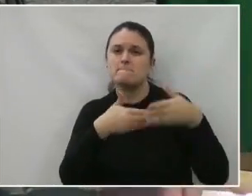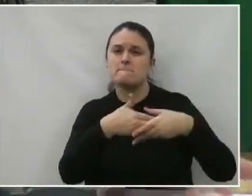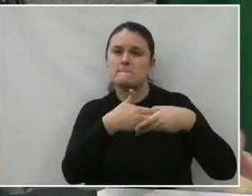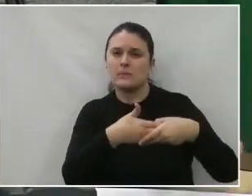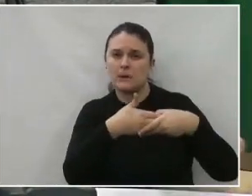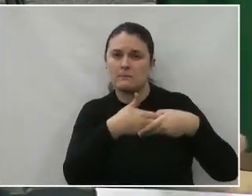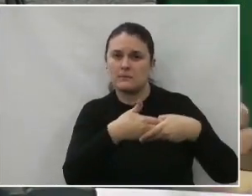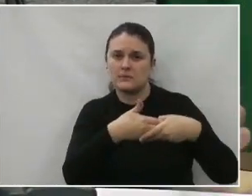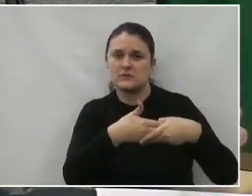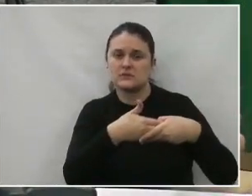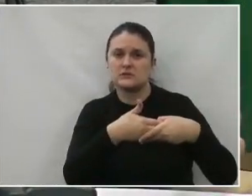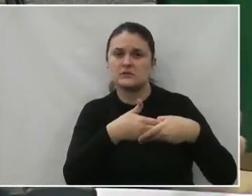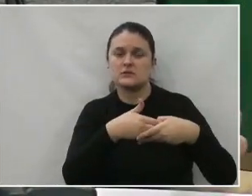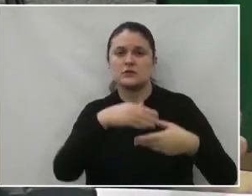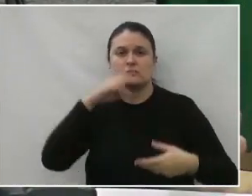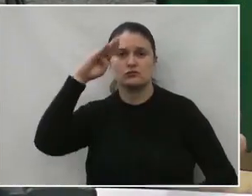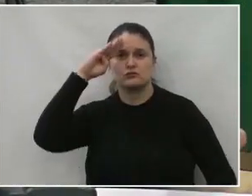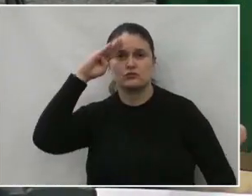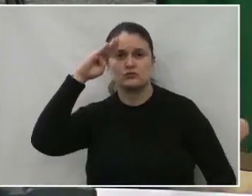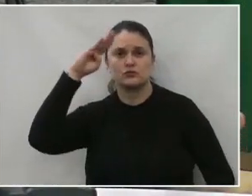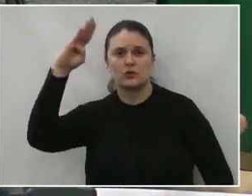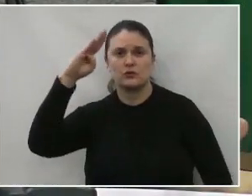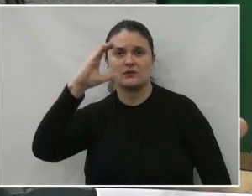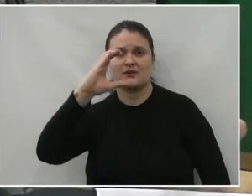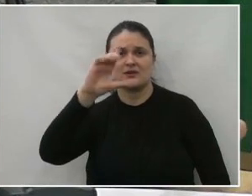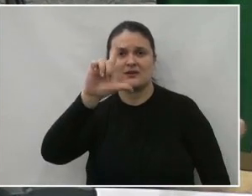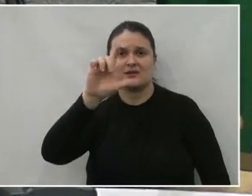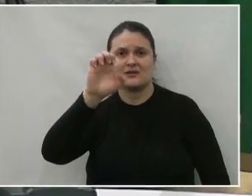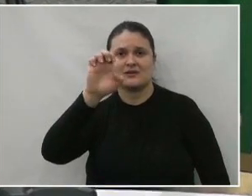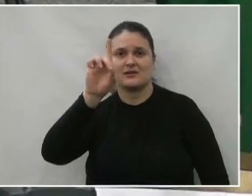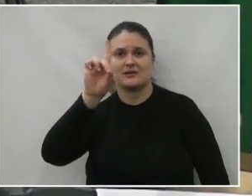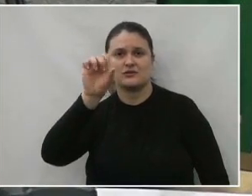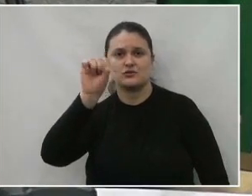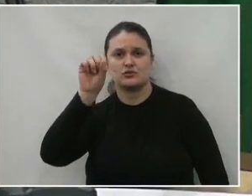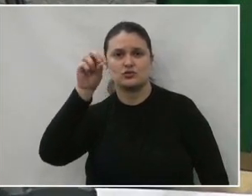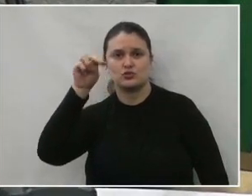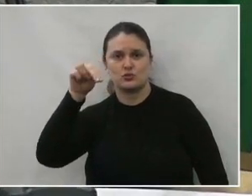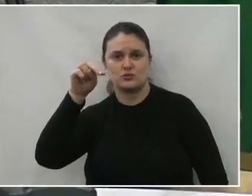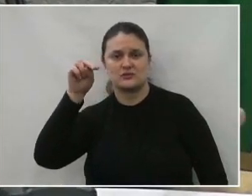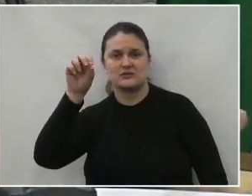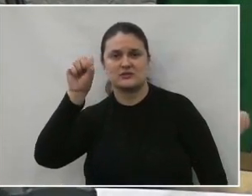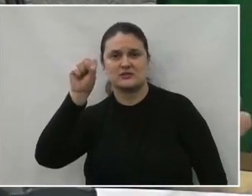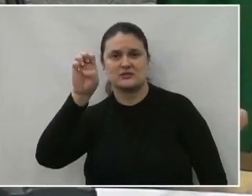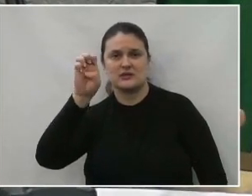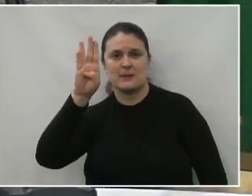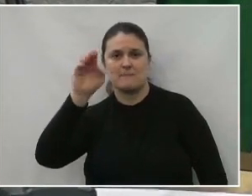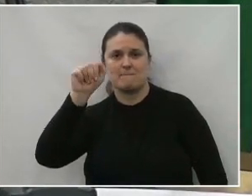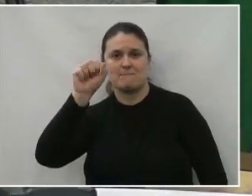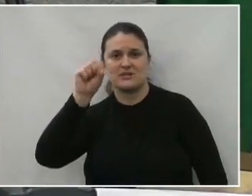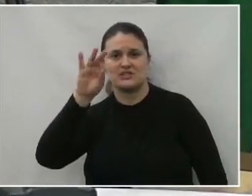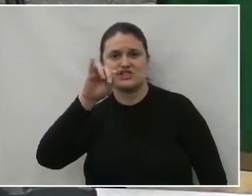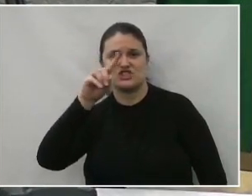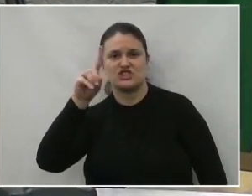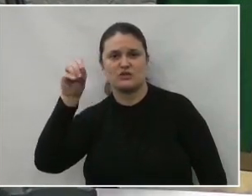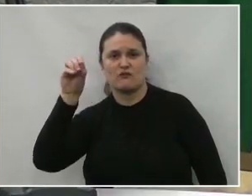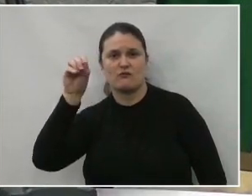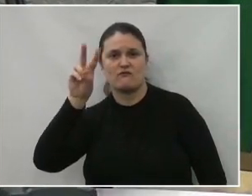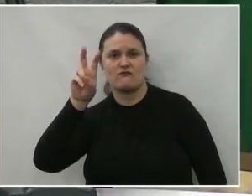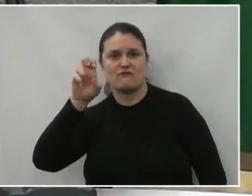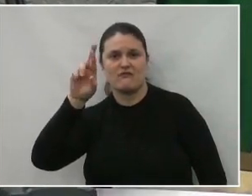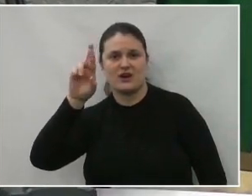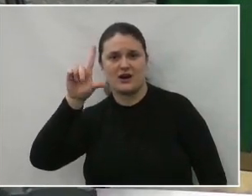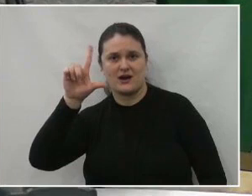congratulação ao soldado Cledson Sebastião Verli, da Polícia Militar do Estado do Paraná, aqui